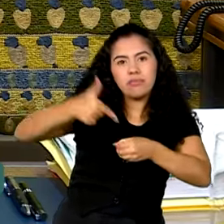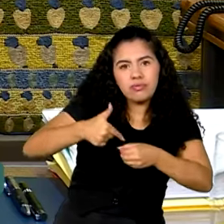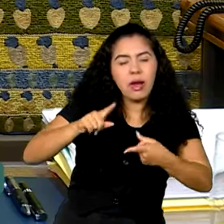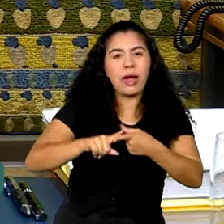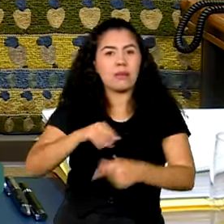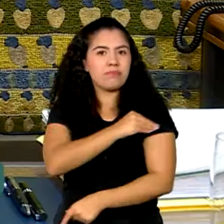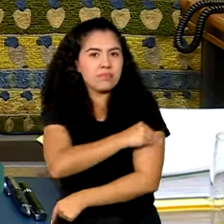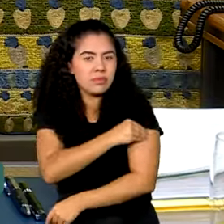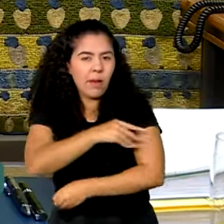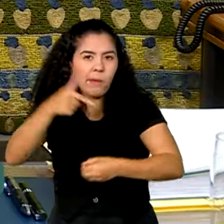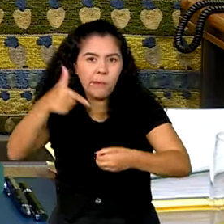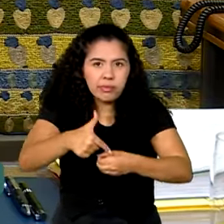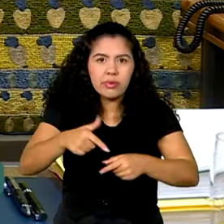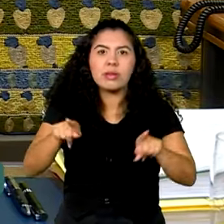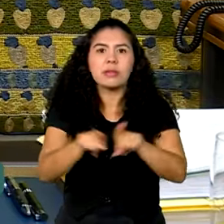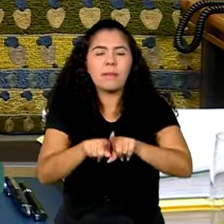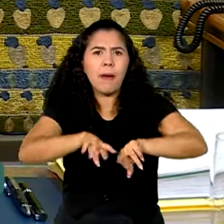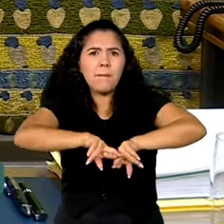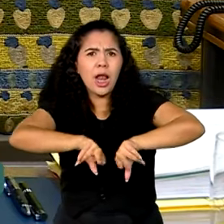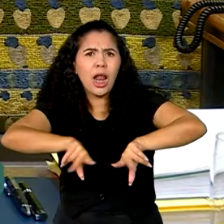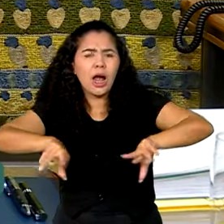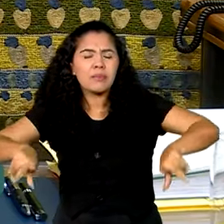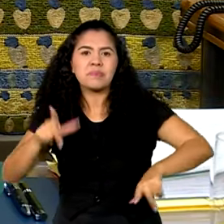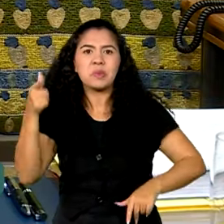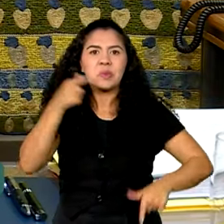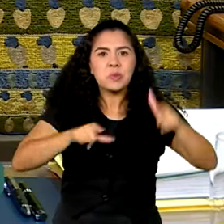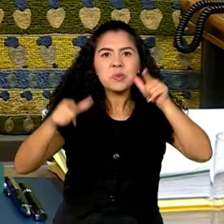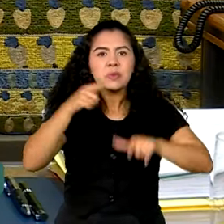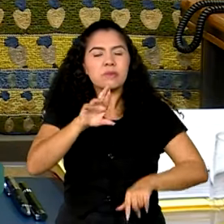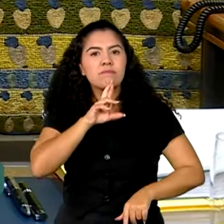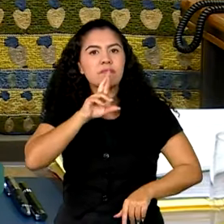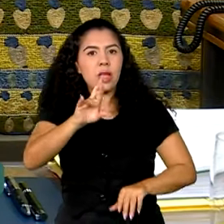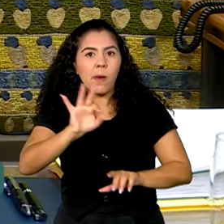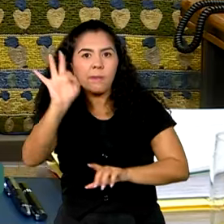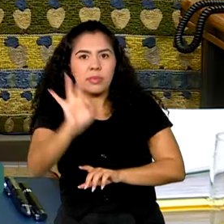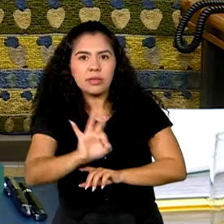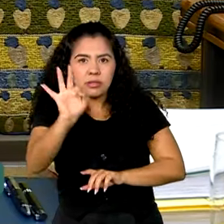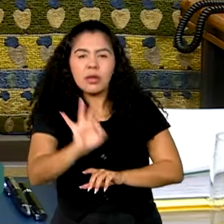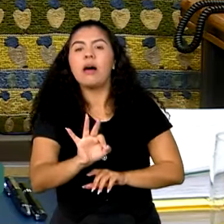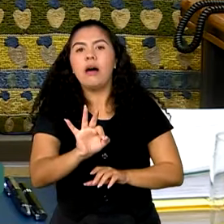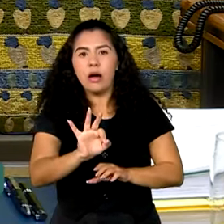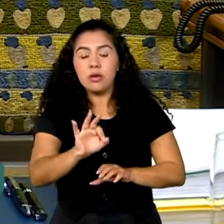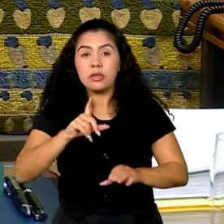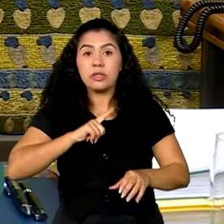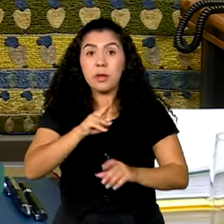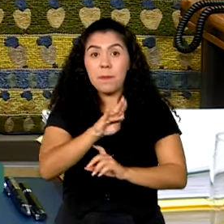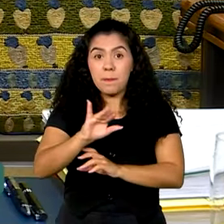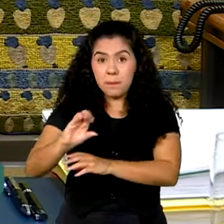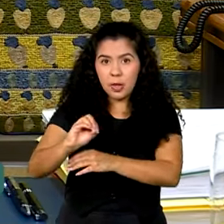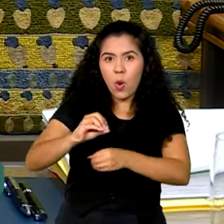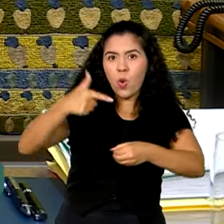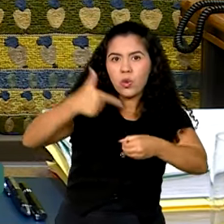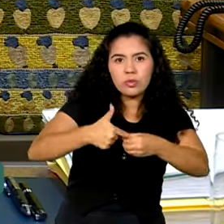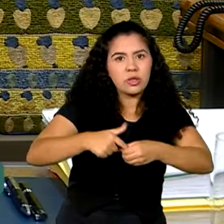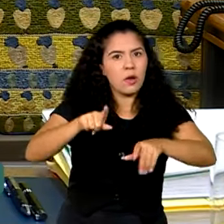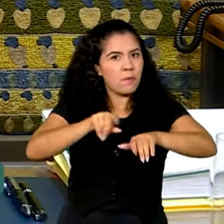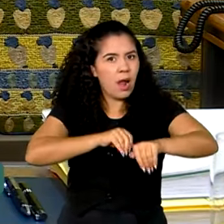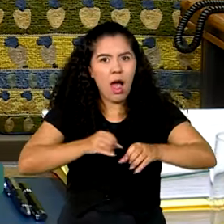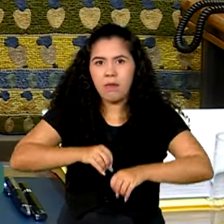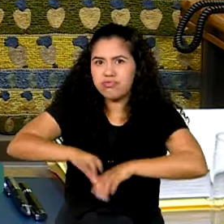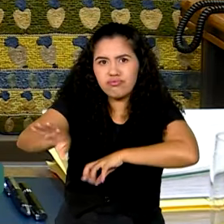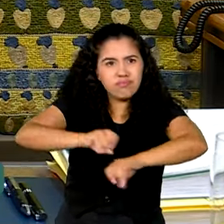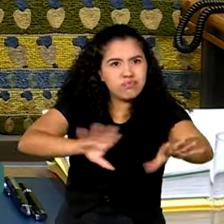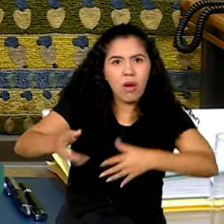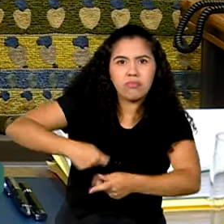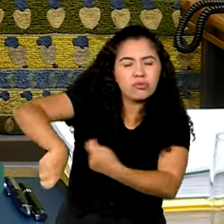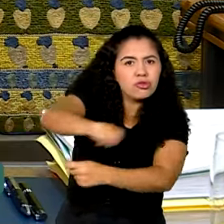o biodiesel, e com isso a gente tem um percentual alto de biocombustíveis, né, para rodar a frota nacional. Tá? Isso